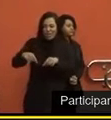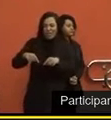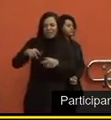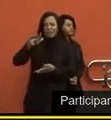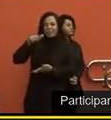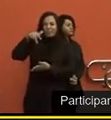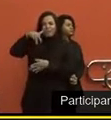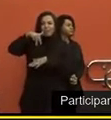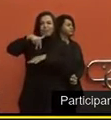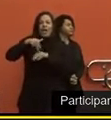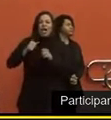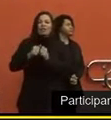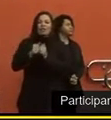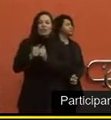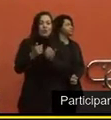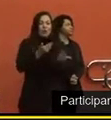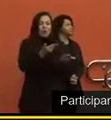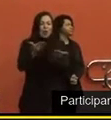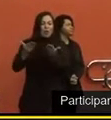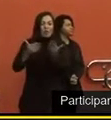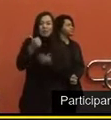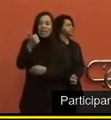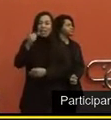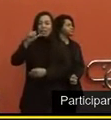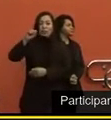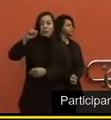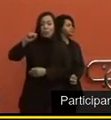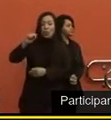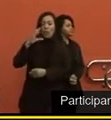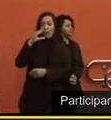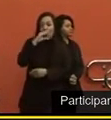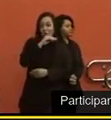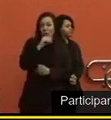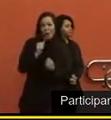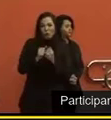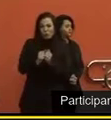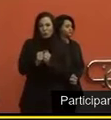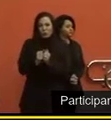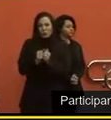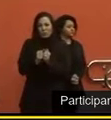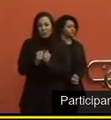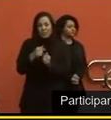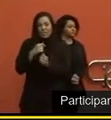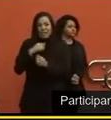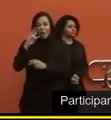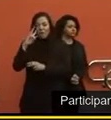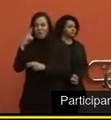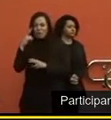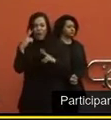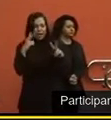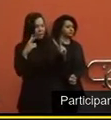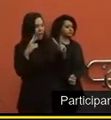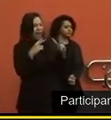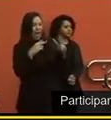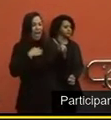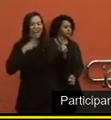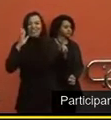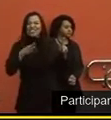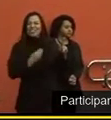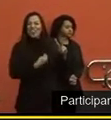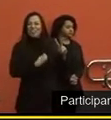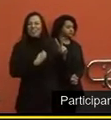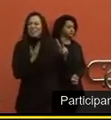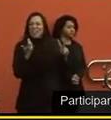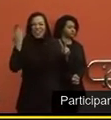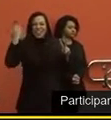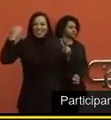nesta posição, junto aos meus colegas do 18º concurso. Como espectador de um enredo que já vivi em sua